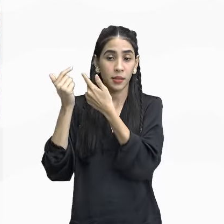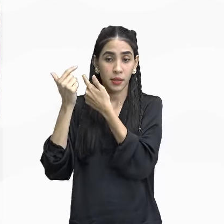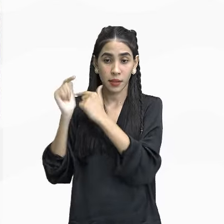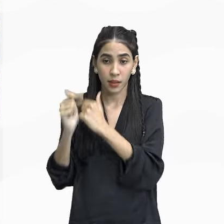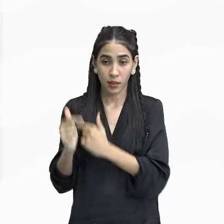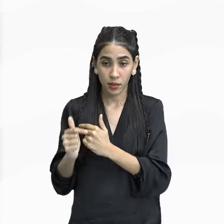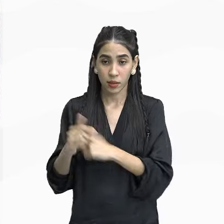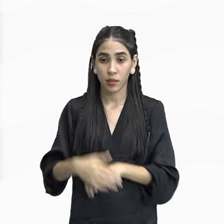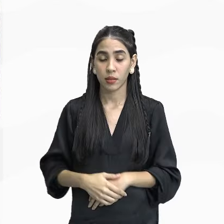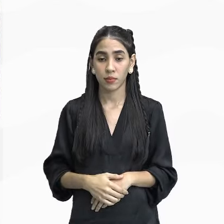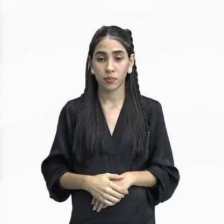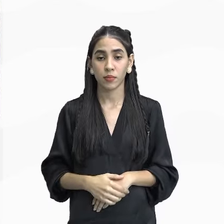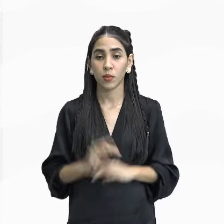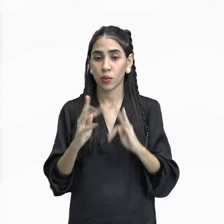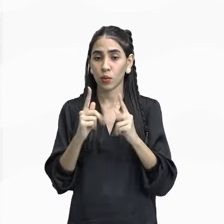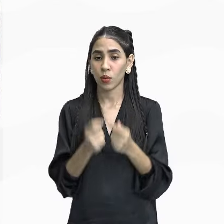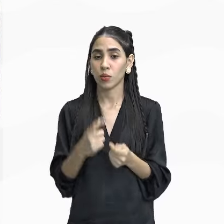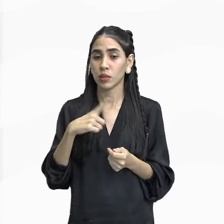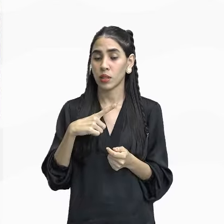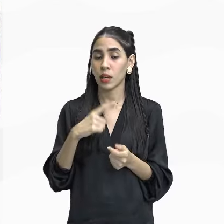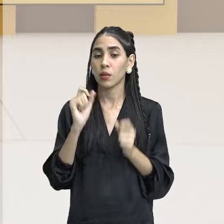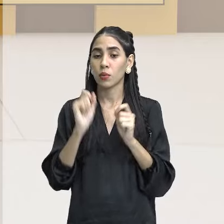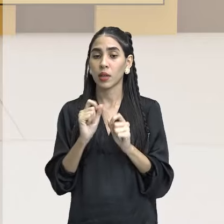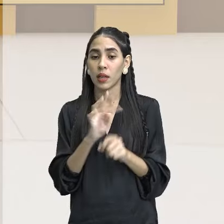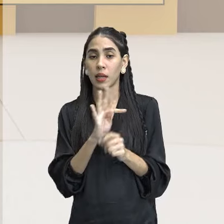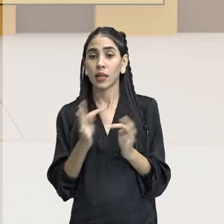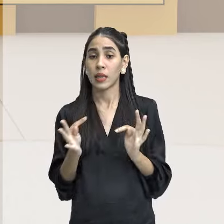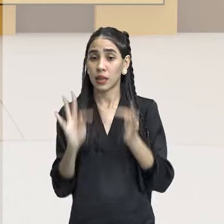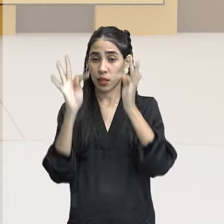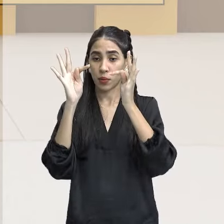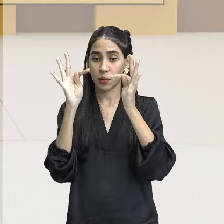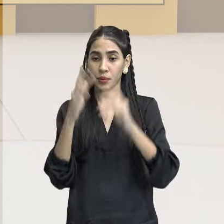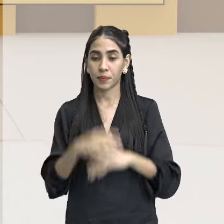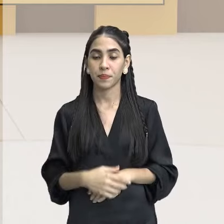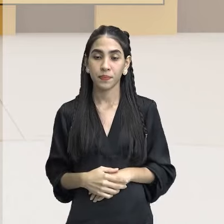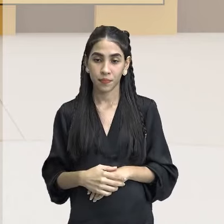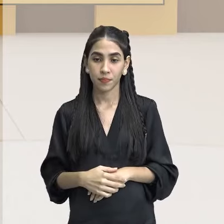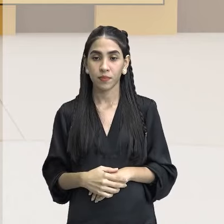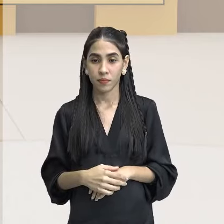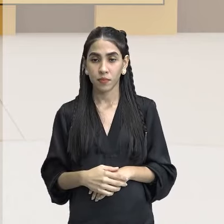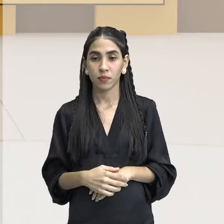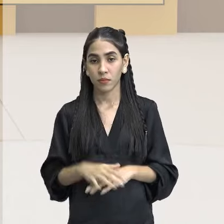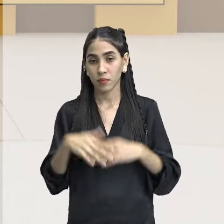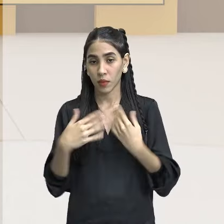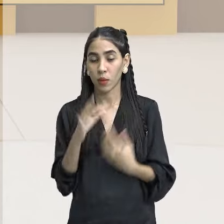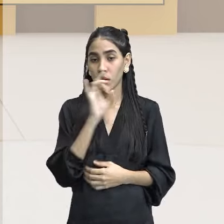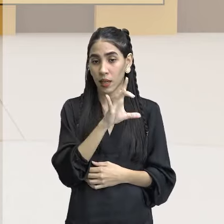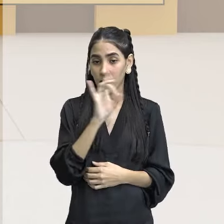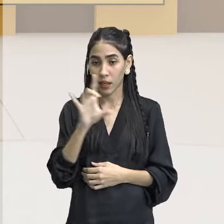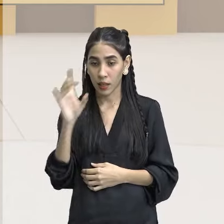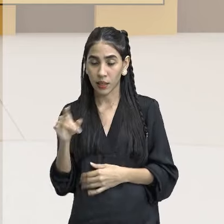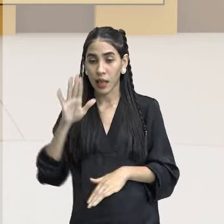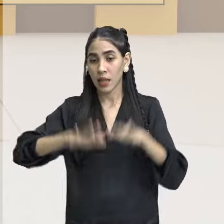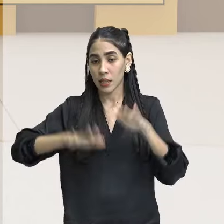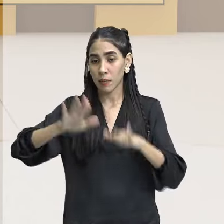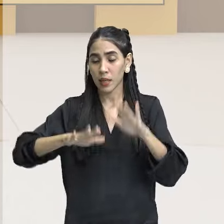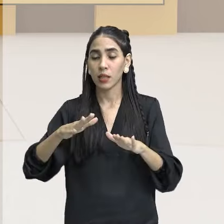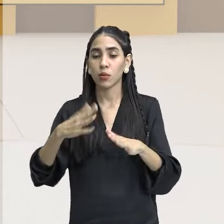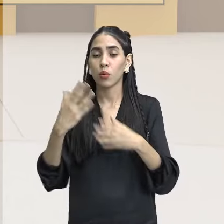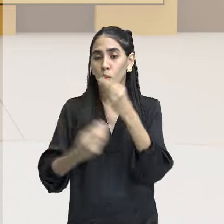tradicionais, todos eles possuem tecnologia, não é isso? É isso mesmo, professor Dário. Então, cada um, dependendo do seu modo